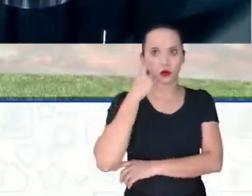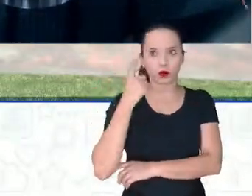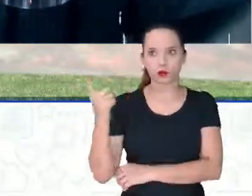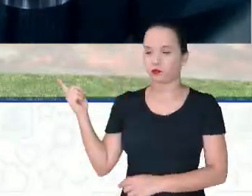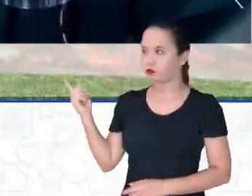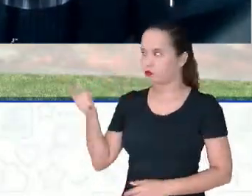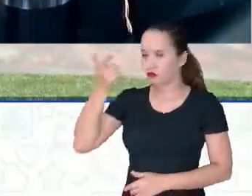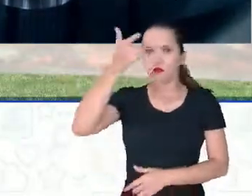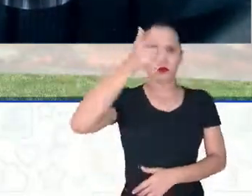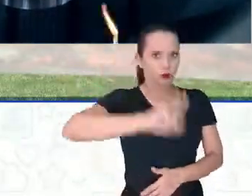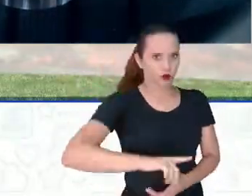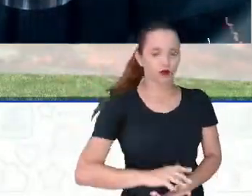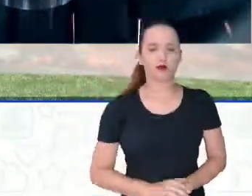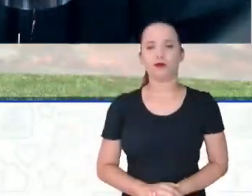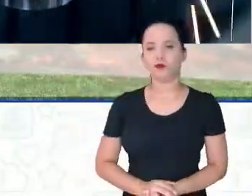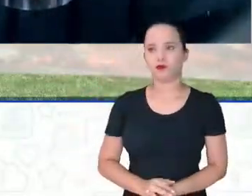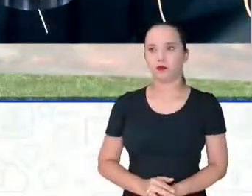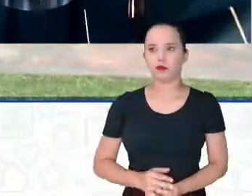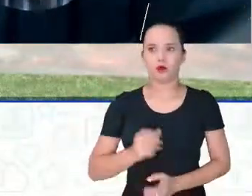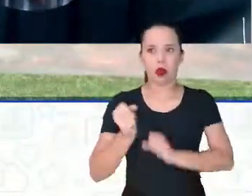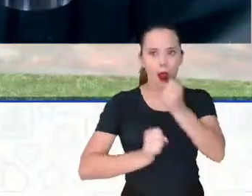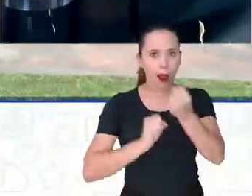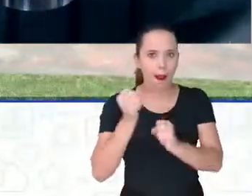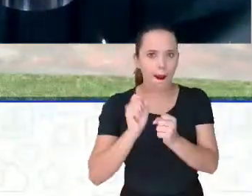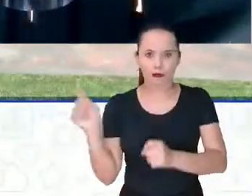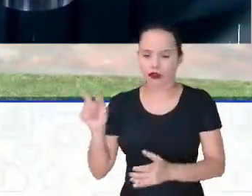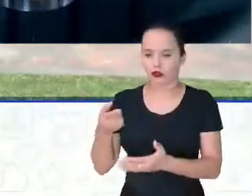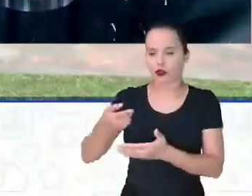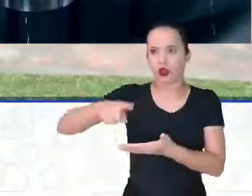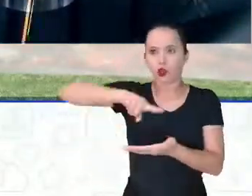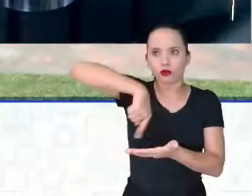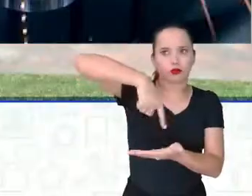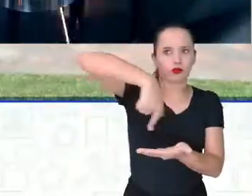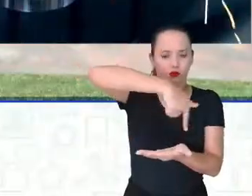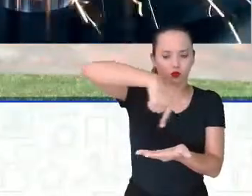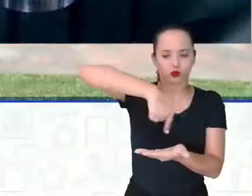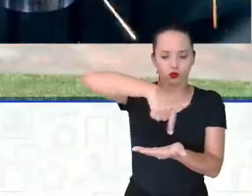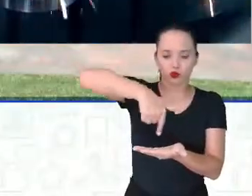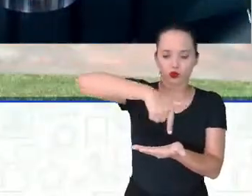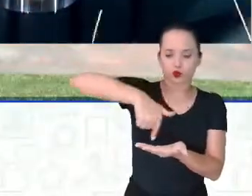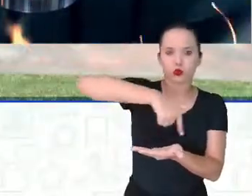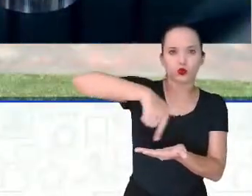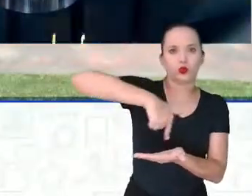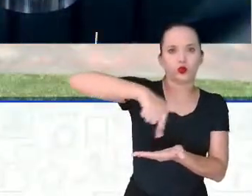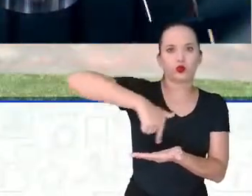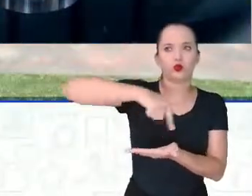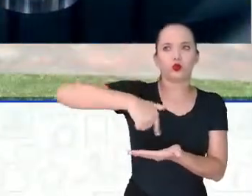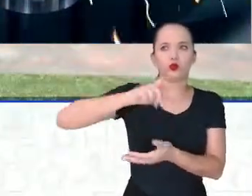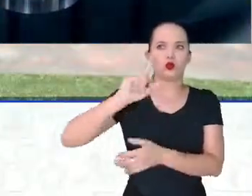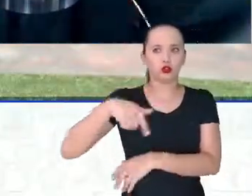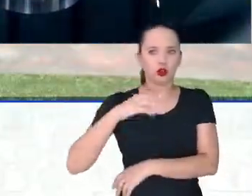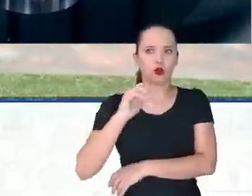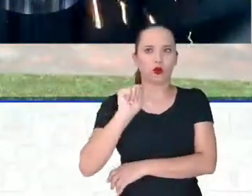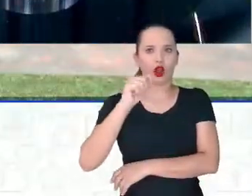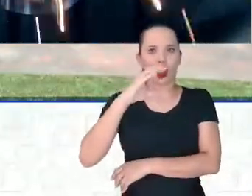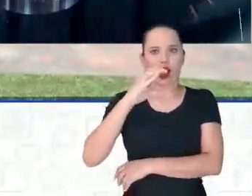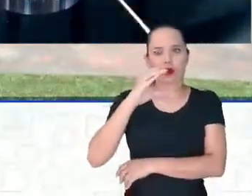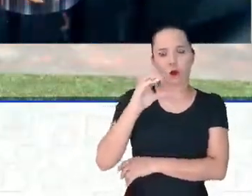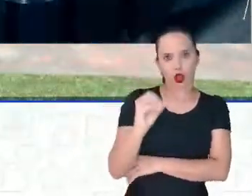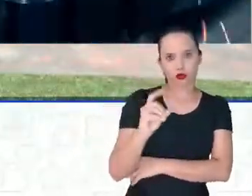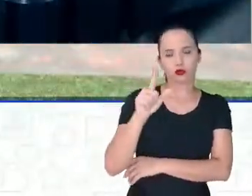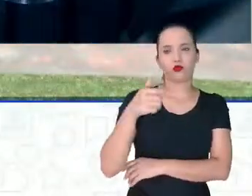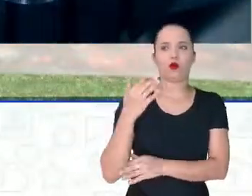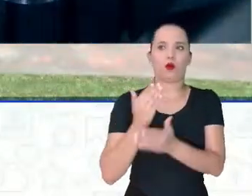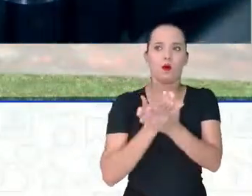Essa máquina aí está trabalhando, né? Está cortando aí o aço. Né? O aço já é um processo da terceira fase da Revolução